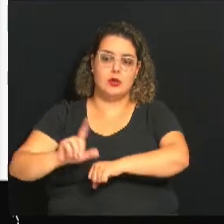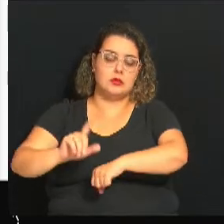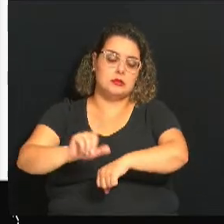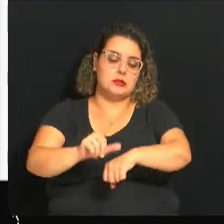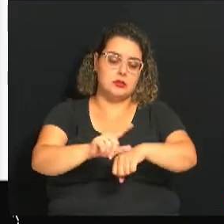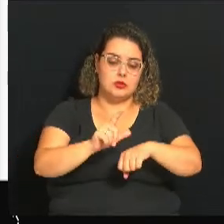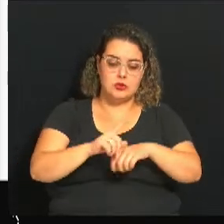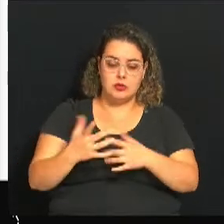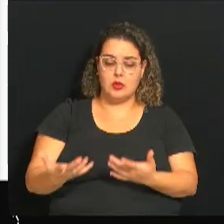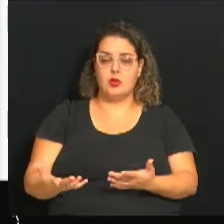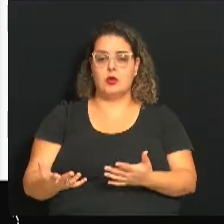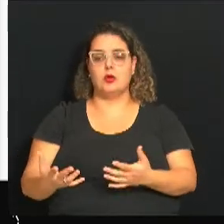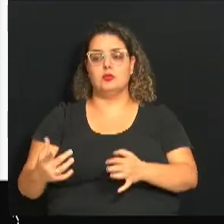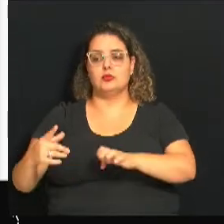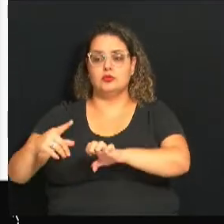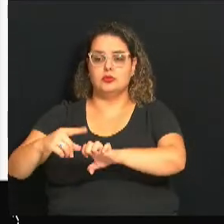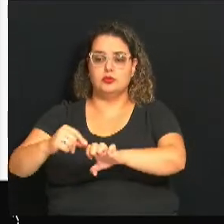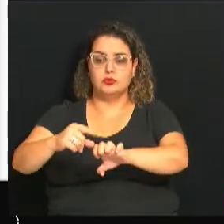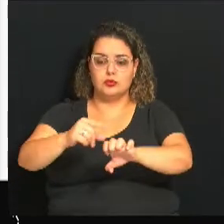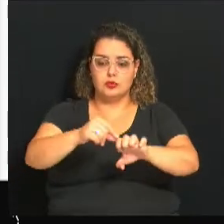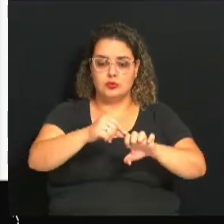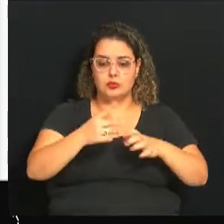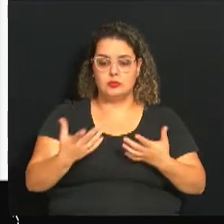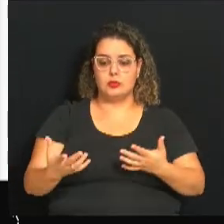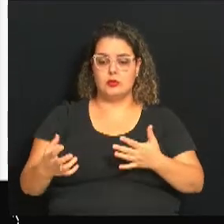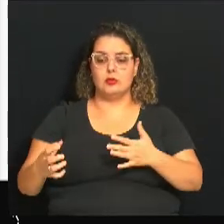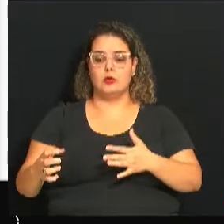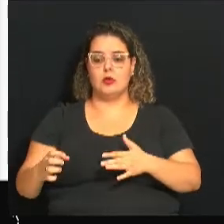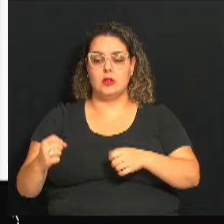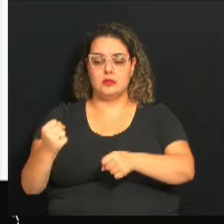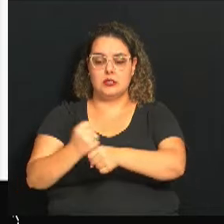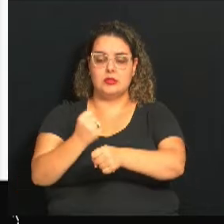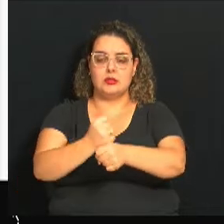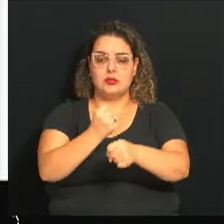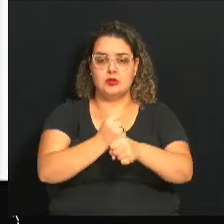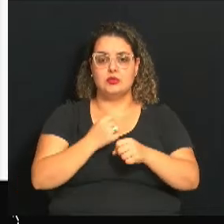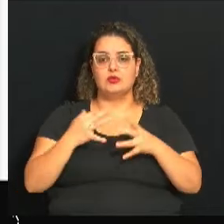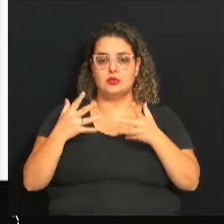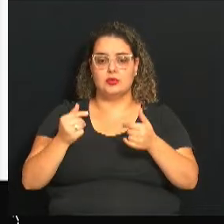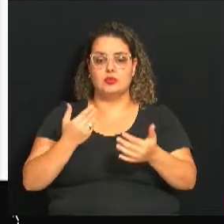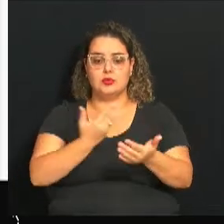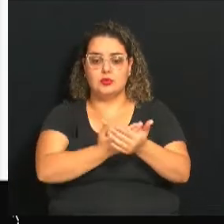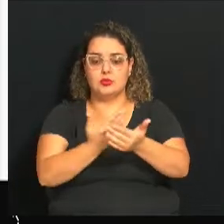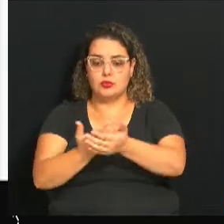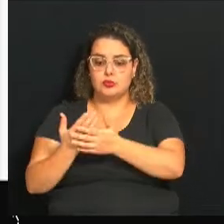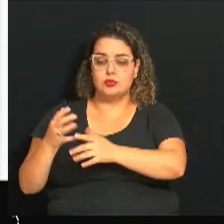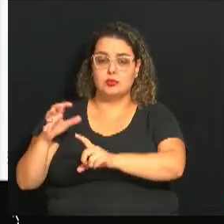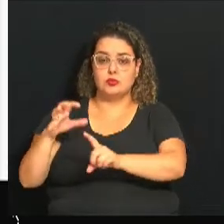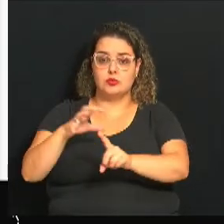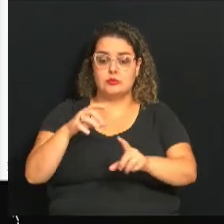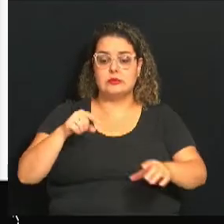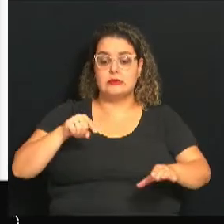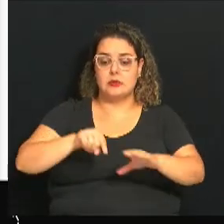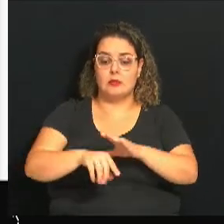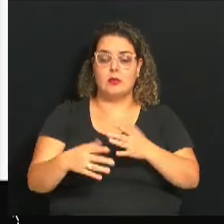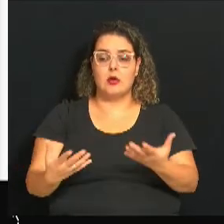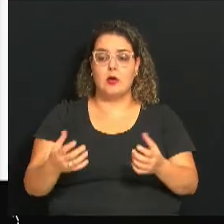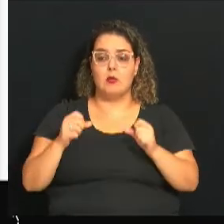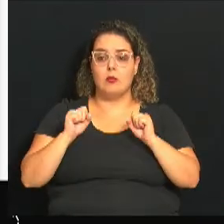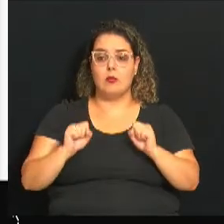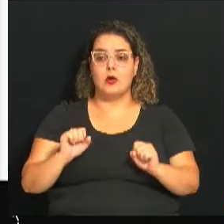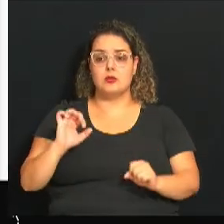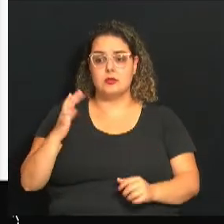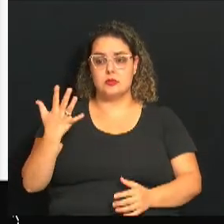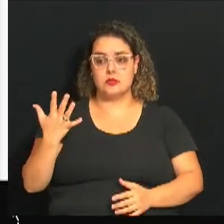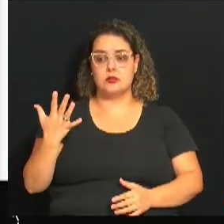através de uma lei do retrofit, que vão ter todos os estudos de impacto em razão desse adensamento, possa surgir desde aí